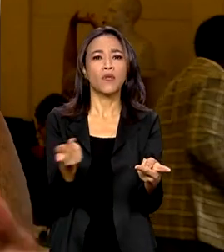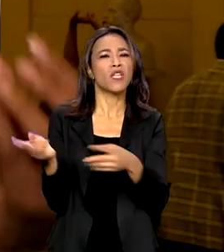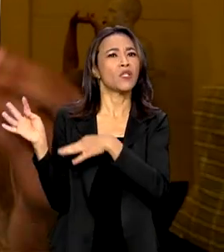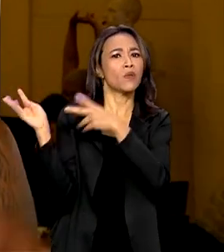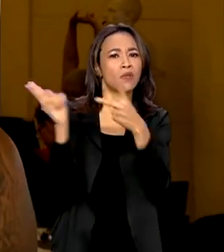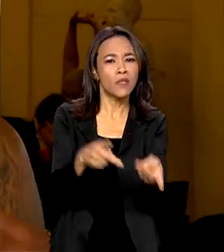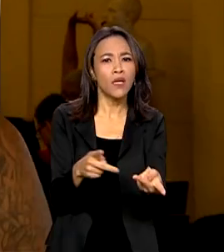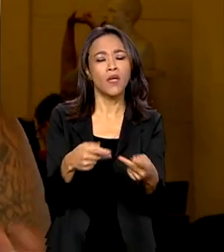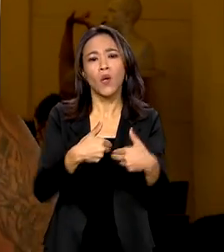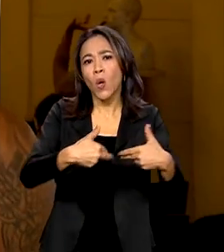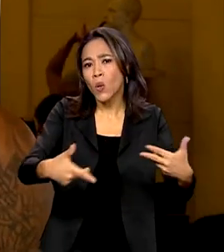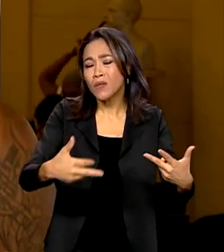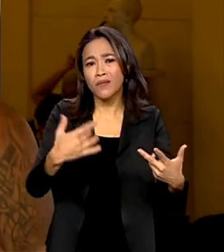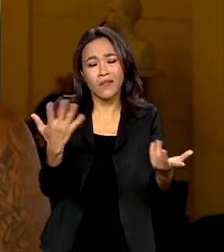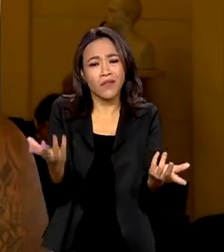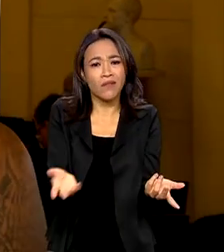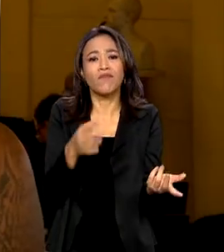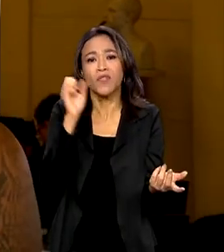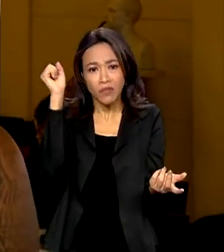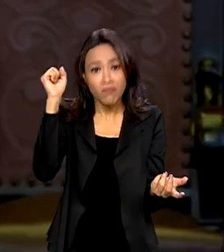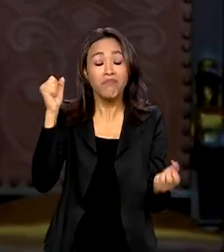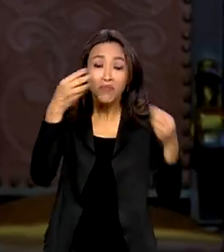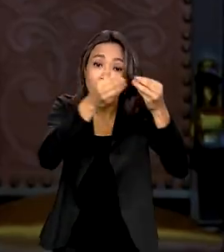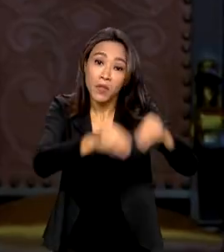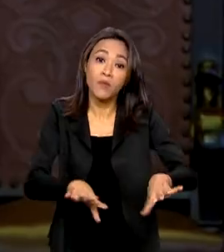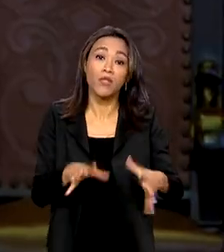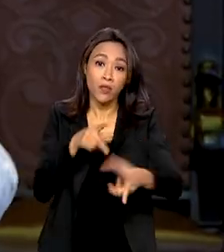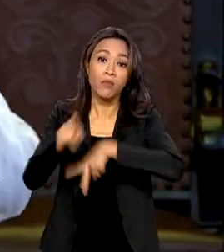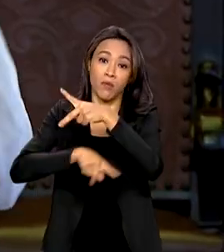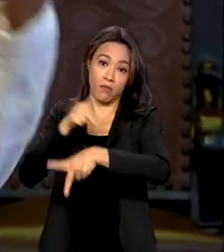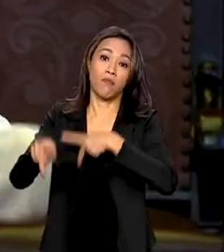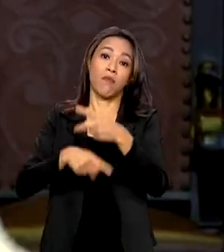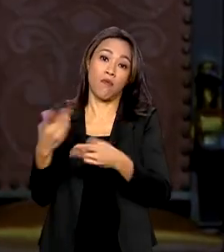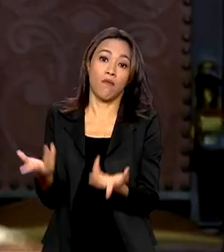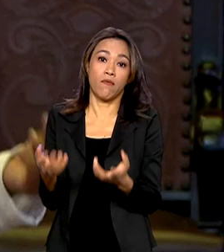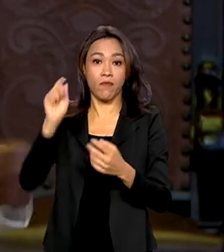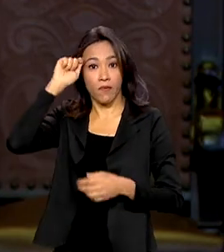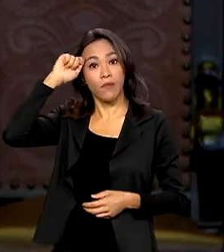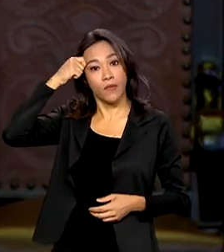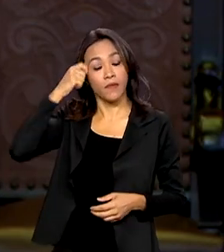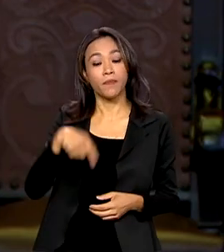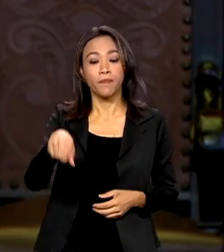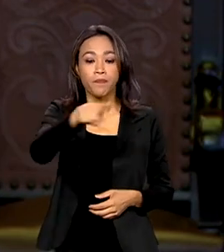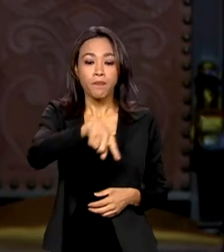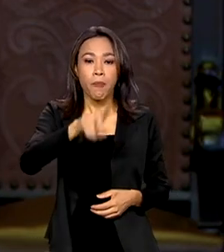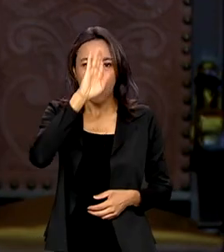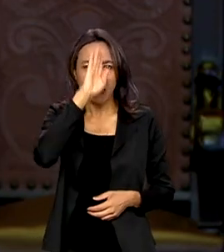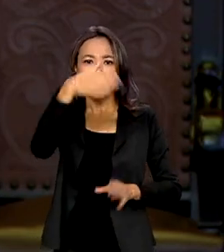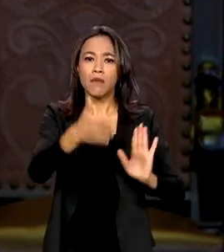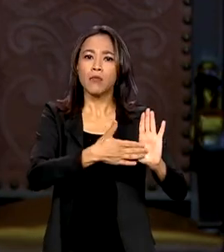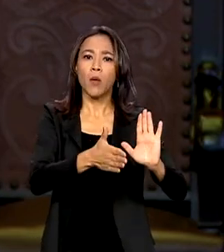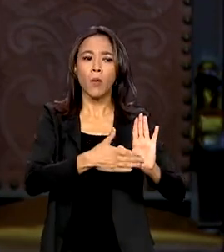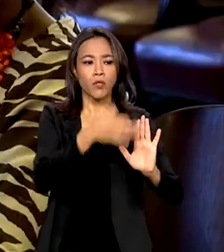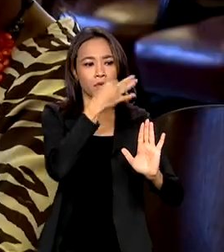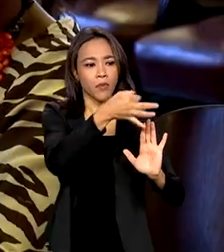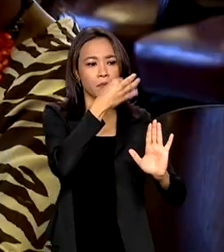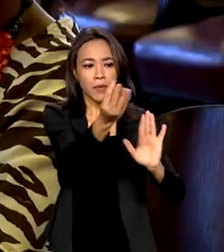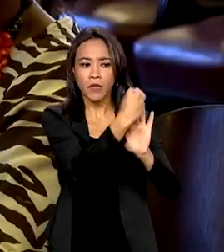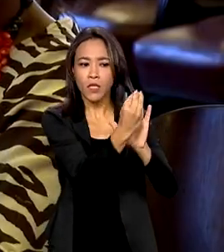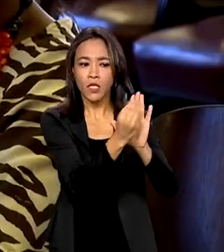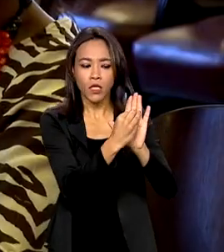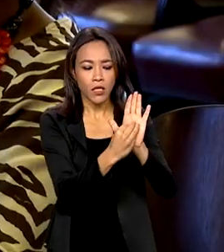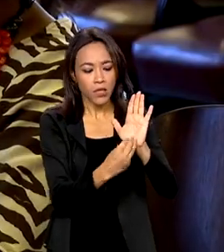essas mazelas para o nosso território, para o território africano. Relatórios com as principais propostas trazidas pela população